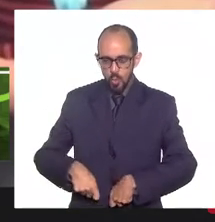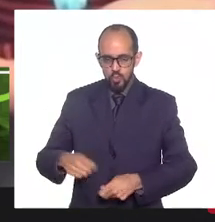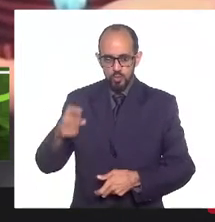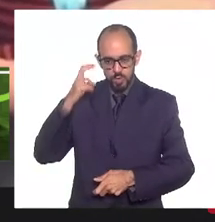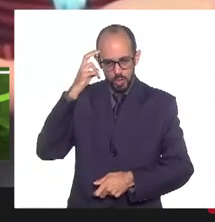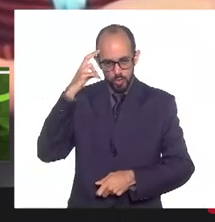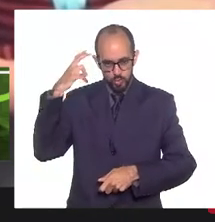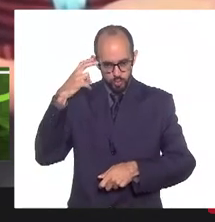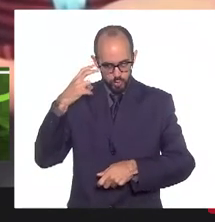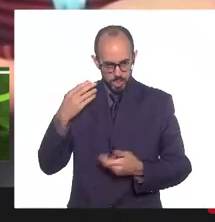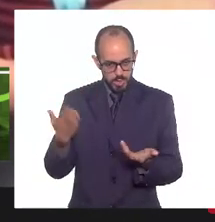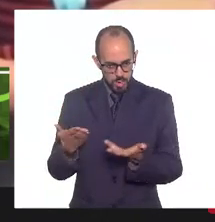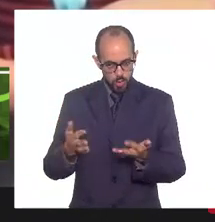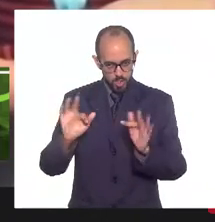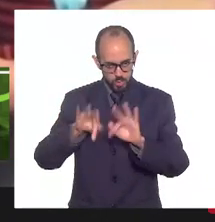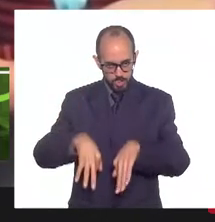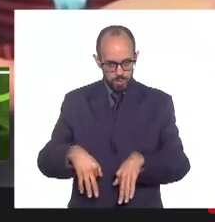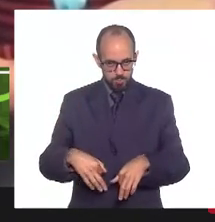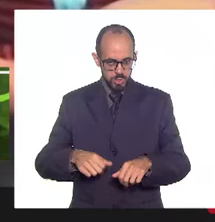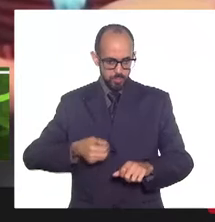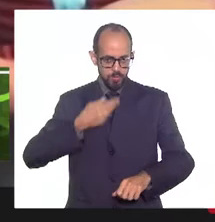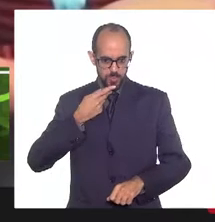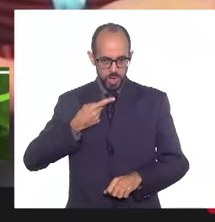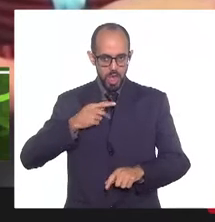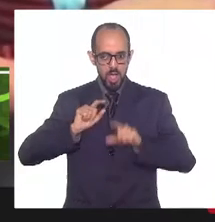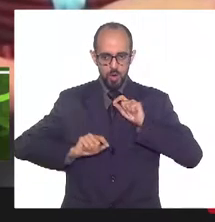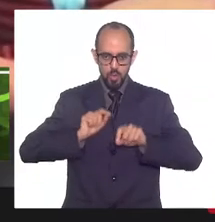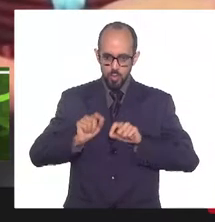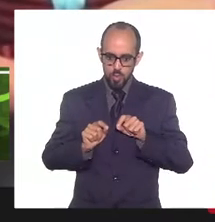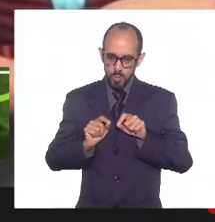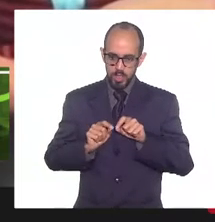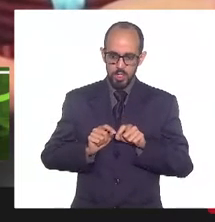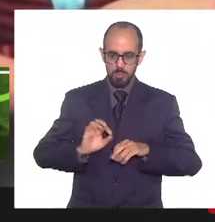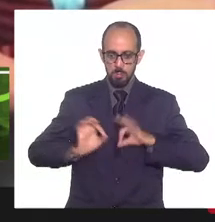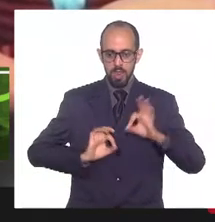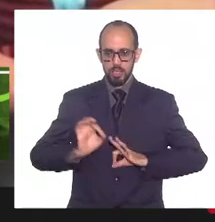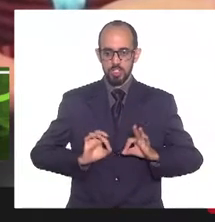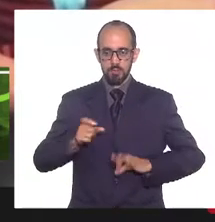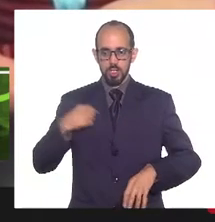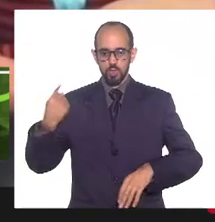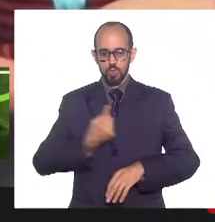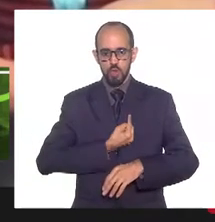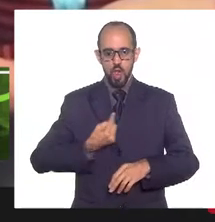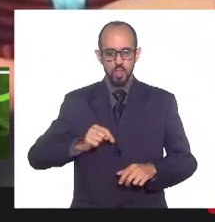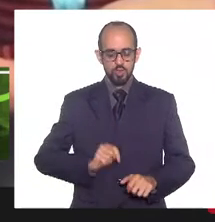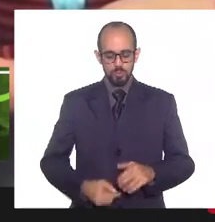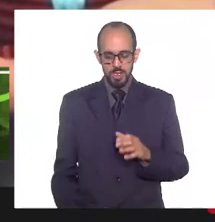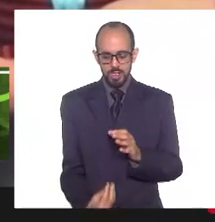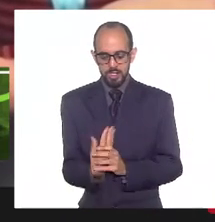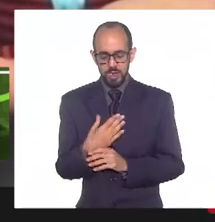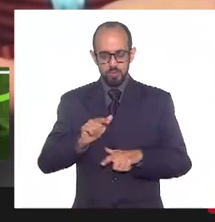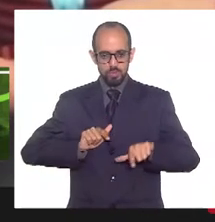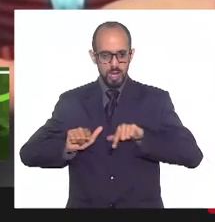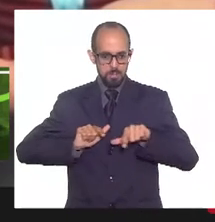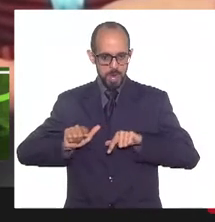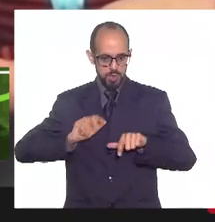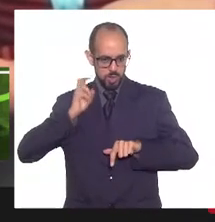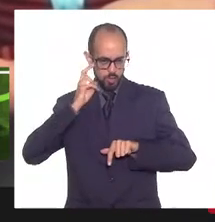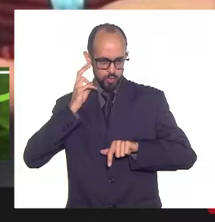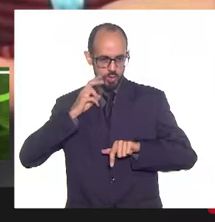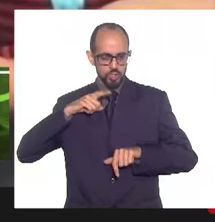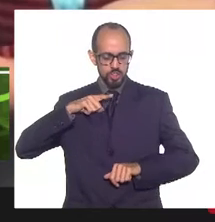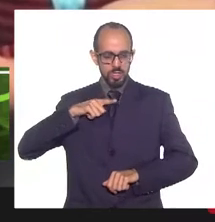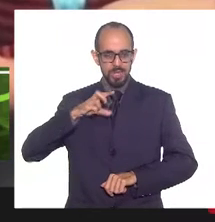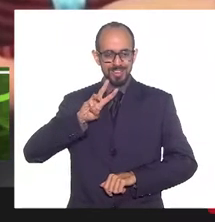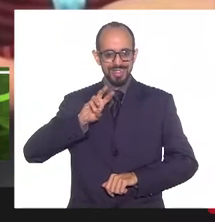eu termino dizendo que nós temos o planejamento para esse ano da operacionalização do fundo de cultura de cerca de 30 bilhões de